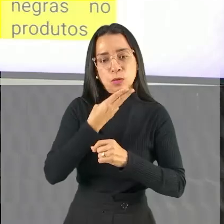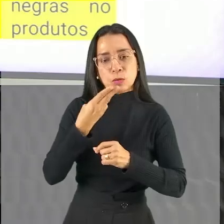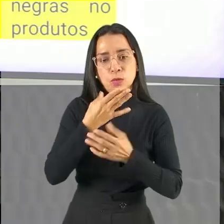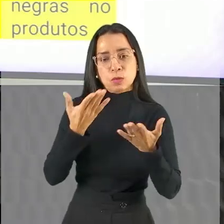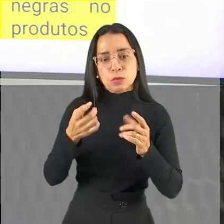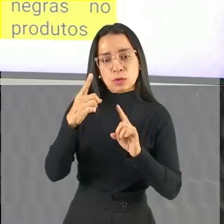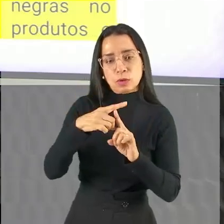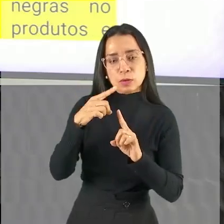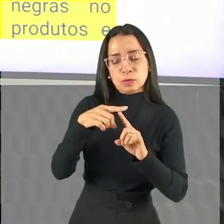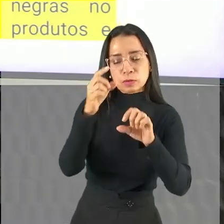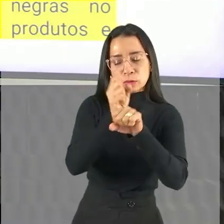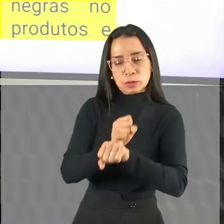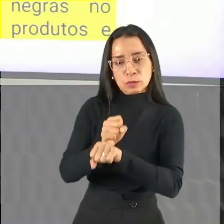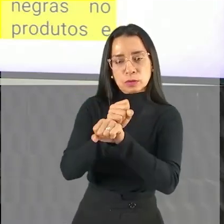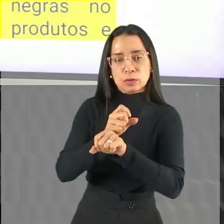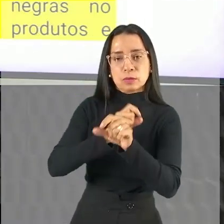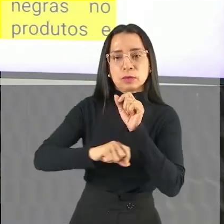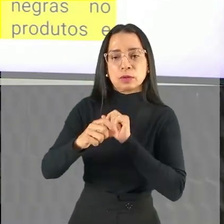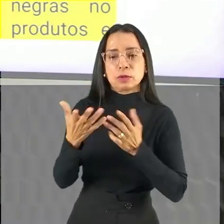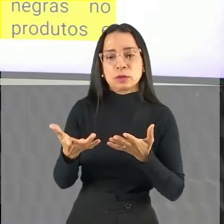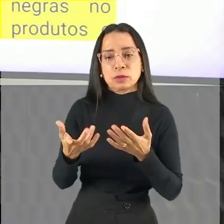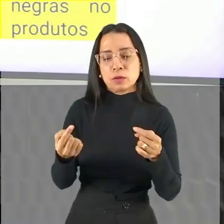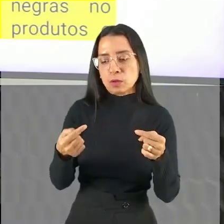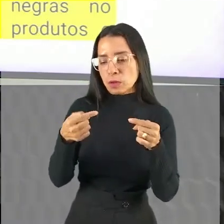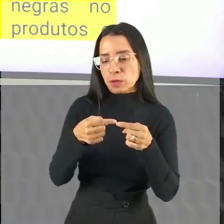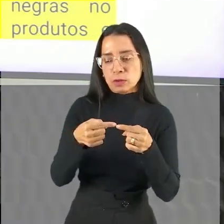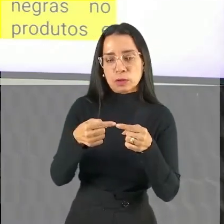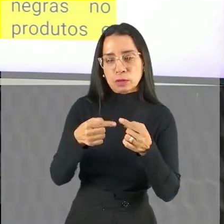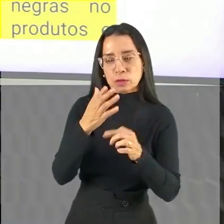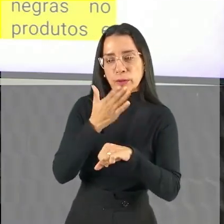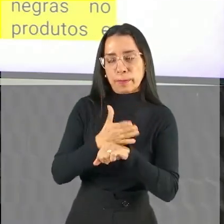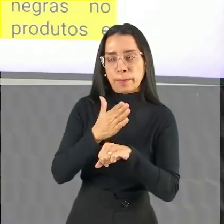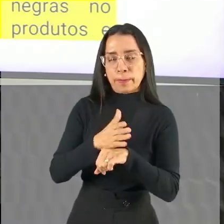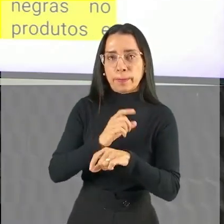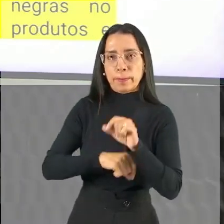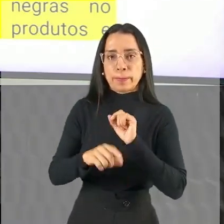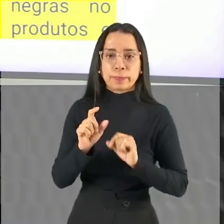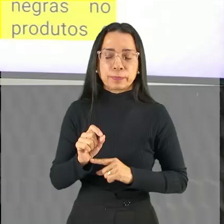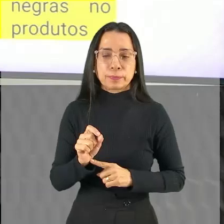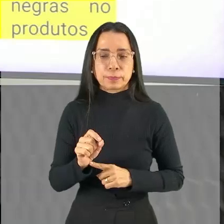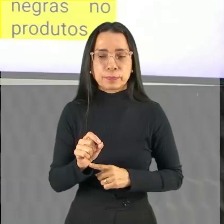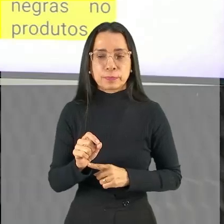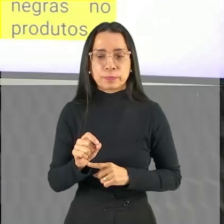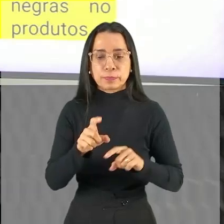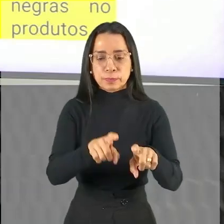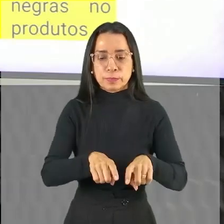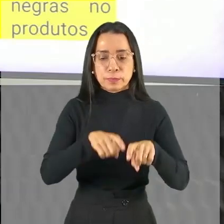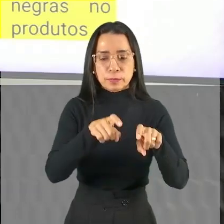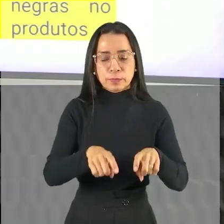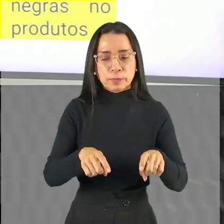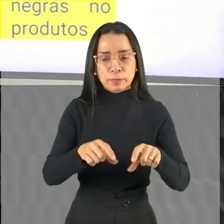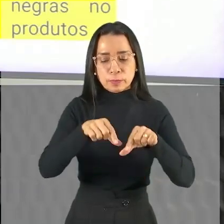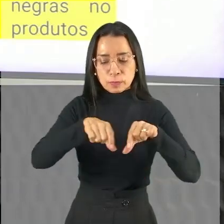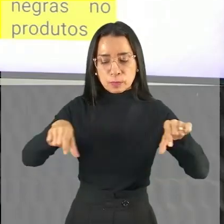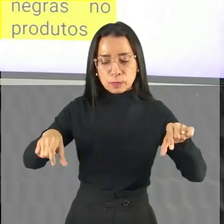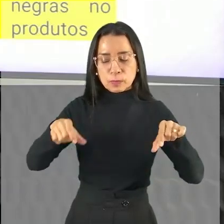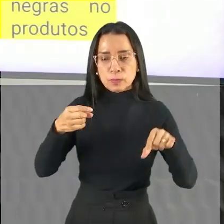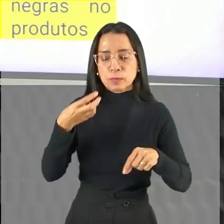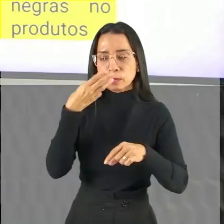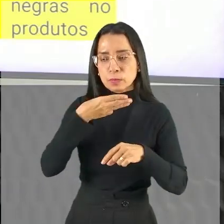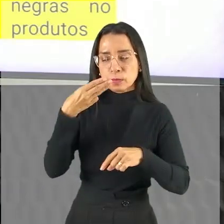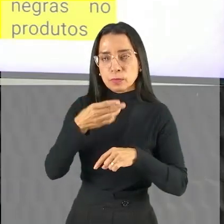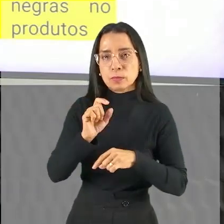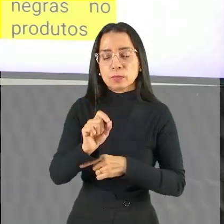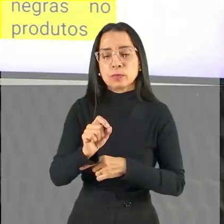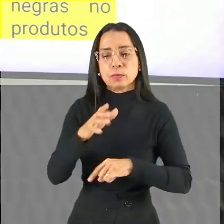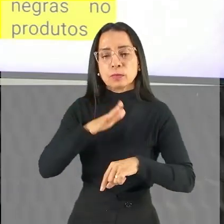um tipo de escravização que não estava condicionado à prática lá da lavoura de cana-de-açúcar, mas estava condicionada ao que